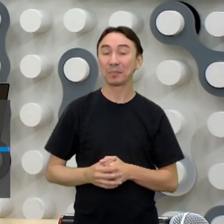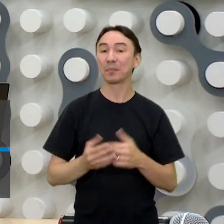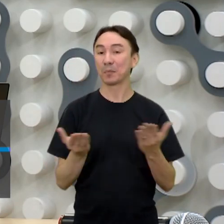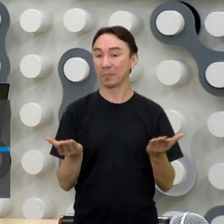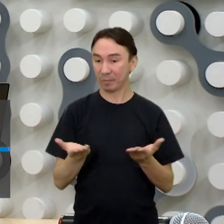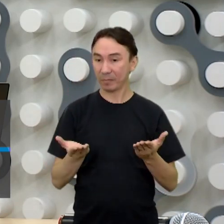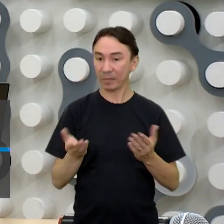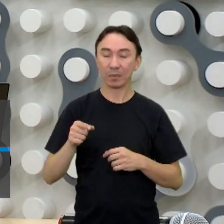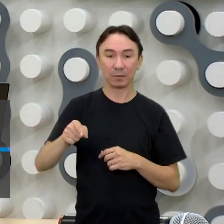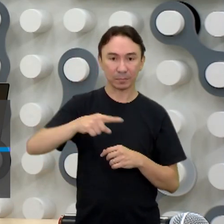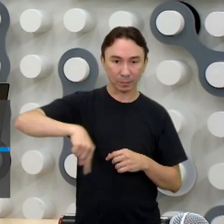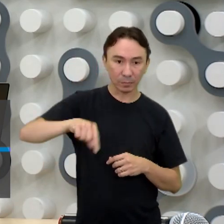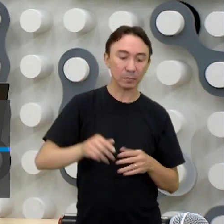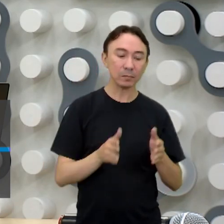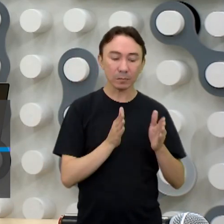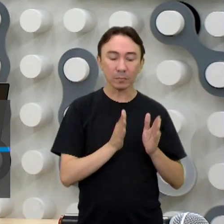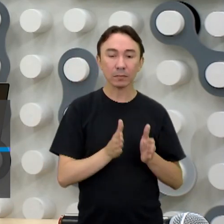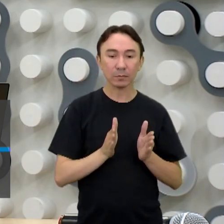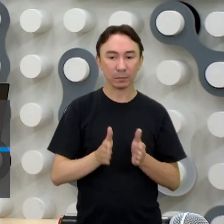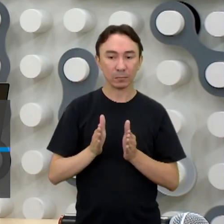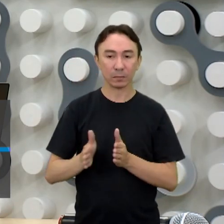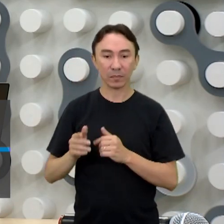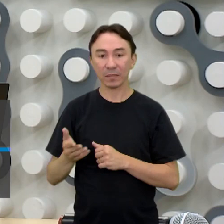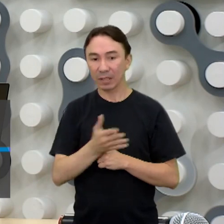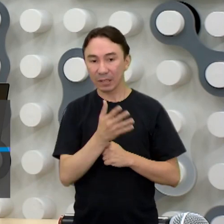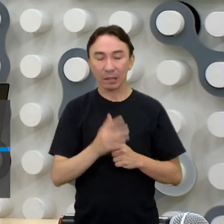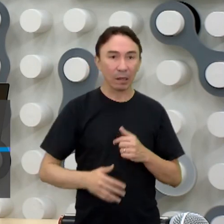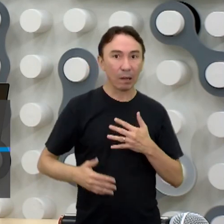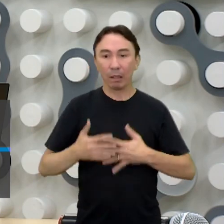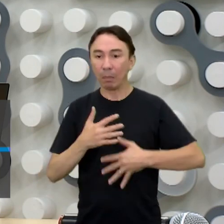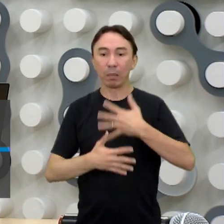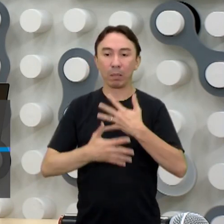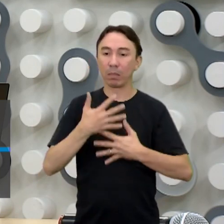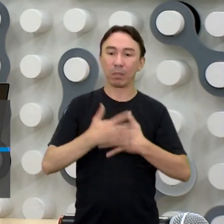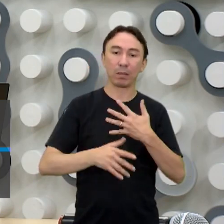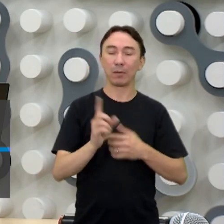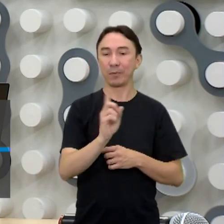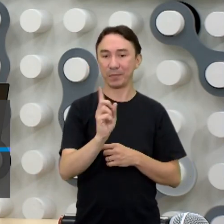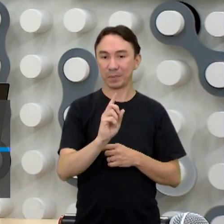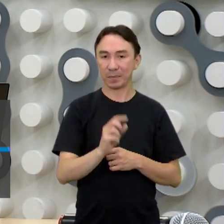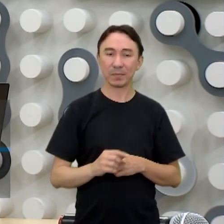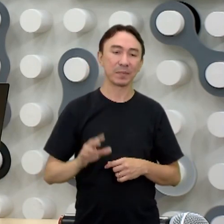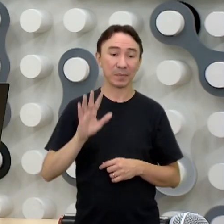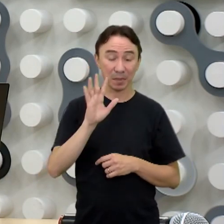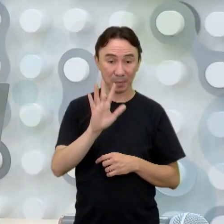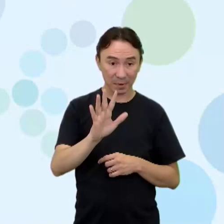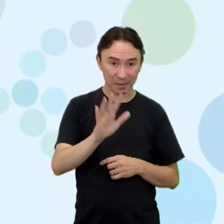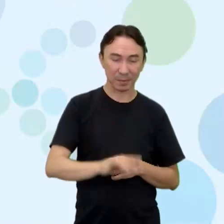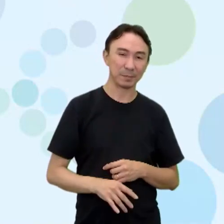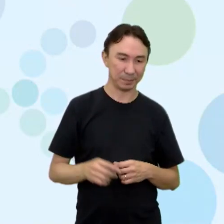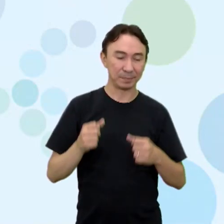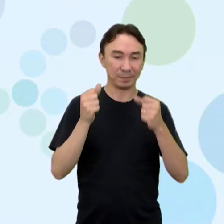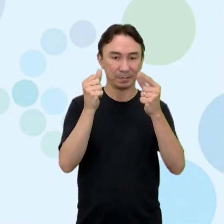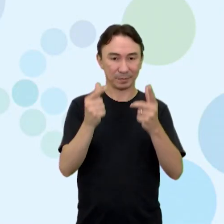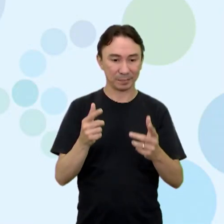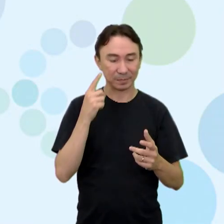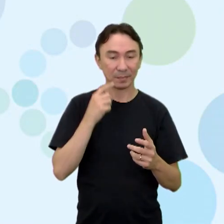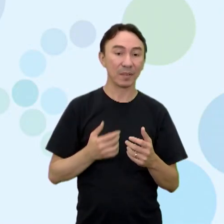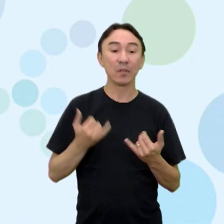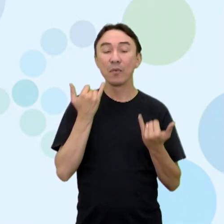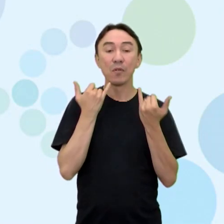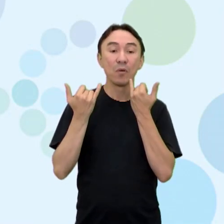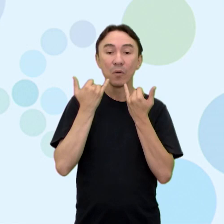Vamos colocar tudo organizado direitinho para ninguém ficar perdido. Essa é a aula 2. Mas antes, vamos lá colocar na tela todas as informações. Olha só, nós estamos